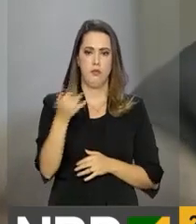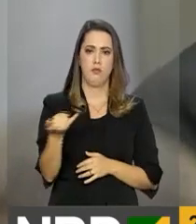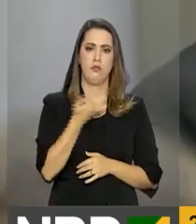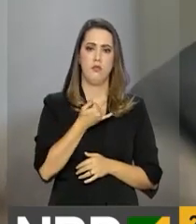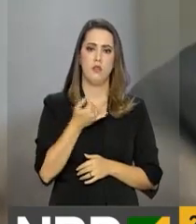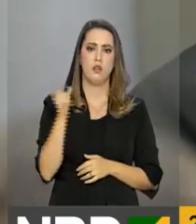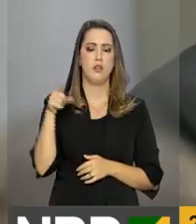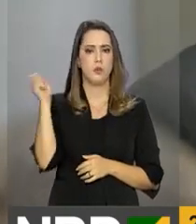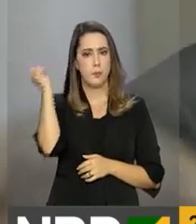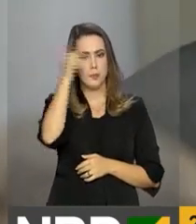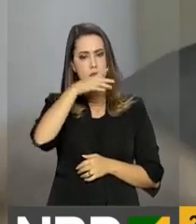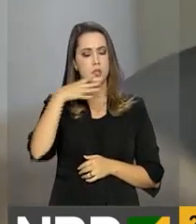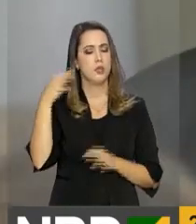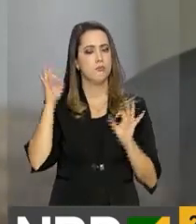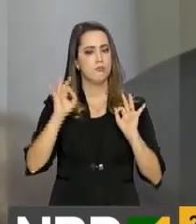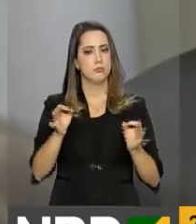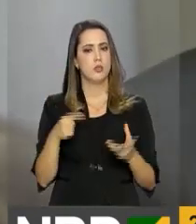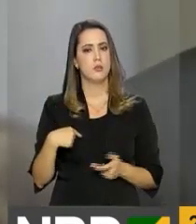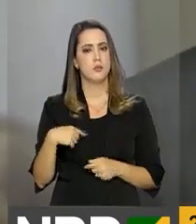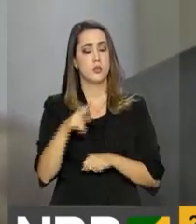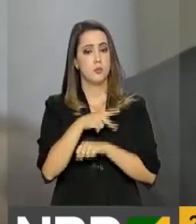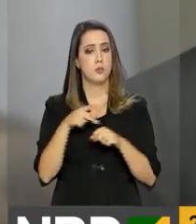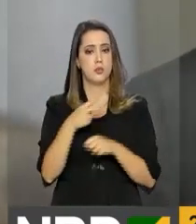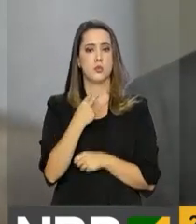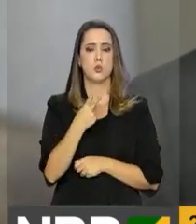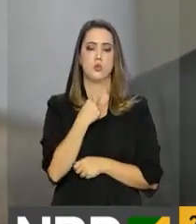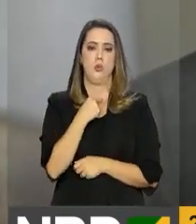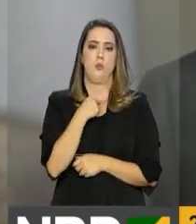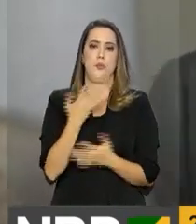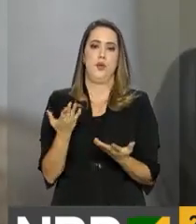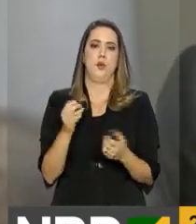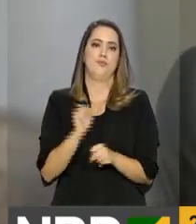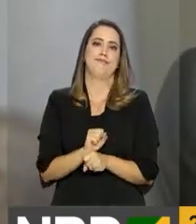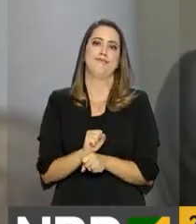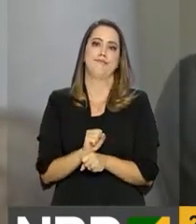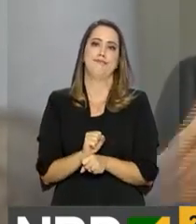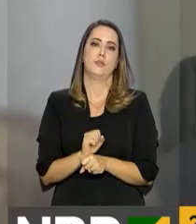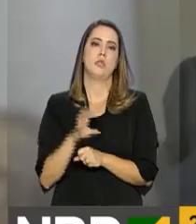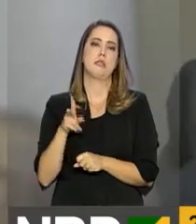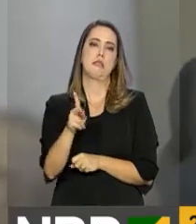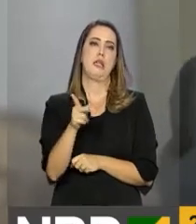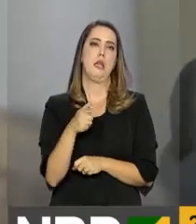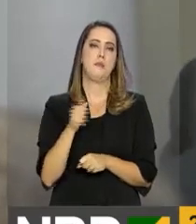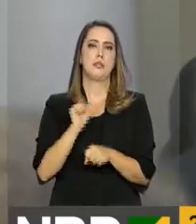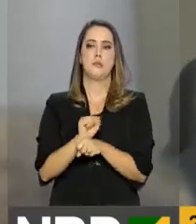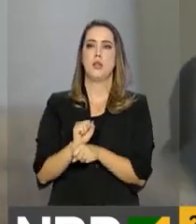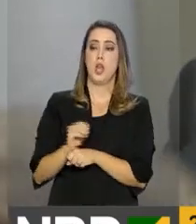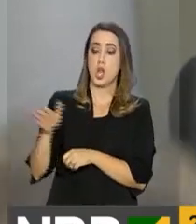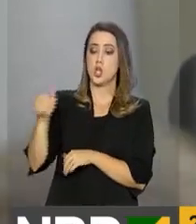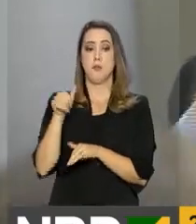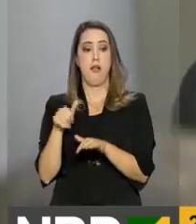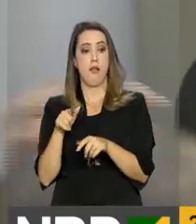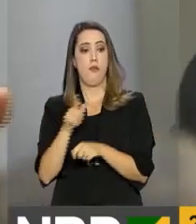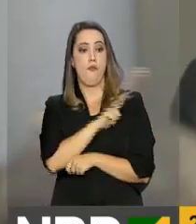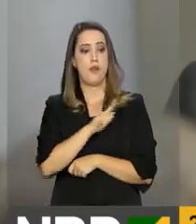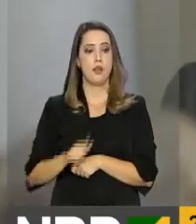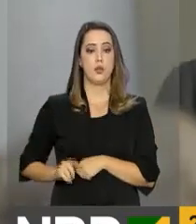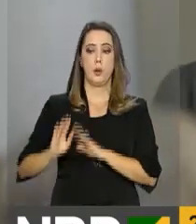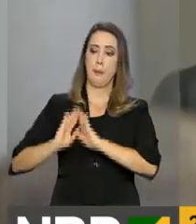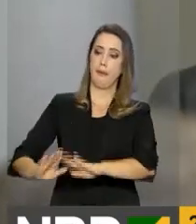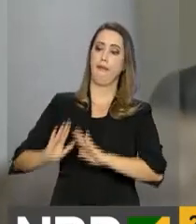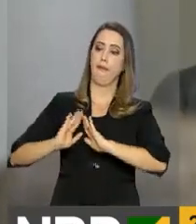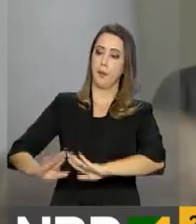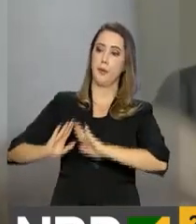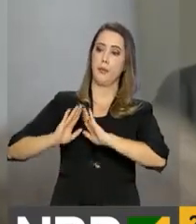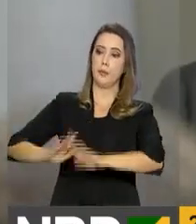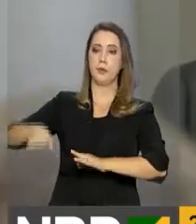um risco extraordinário. Eu disse, mas o país não pode ficar do jeito que está, e eu não posso a todo momento estar recebendo governadores que me pedem a presença